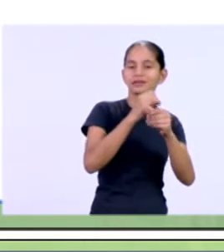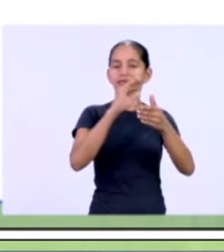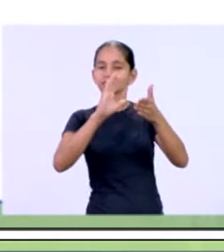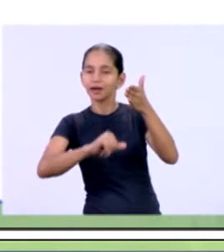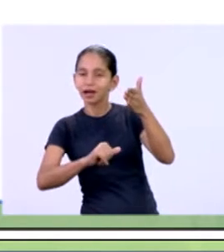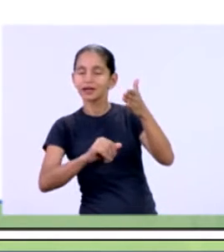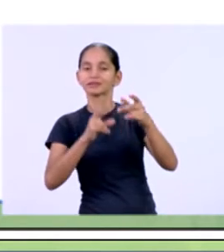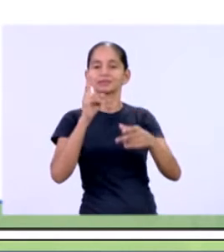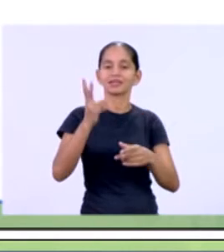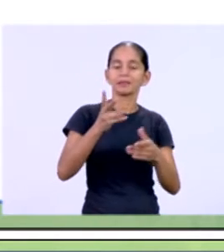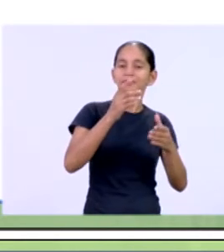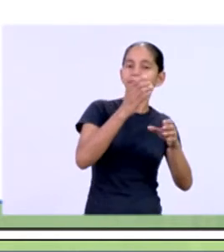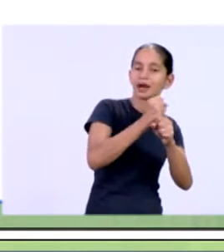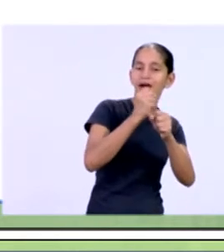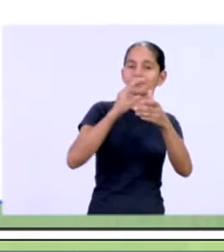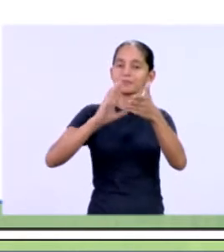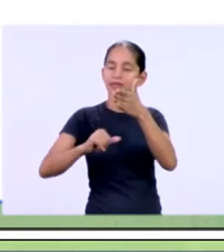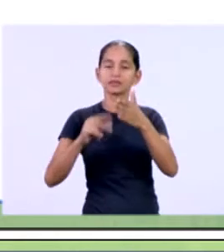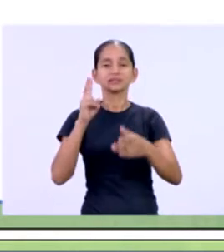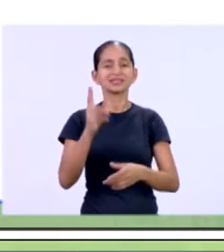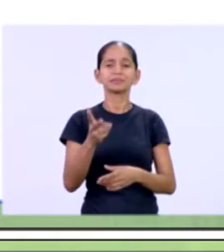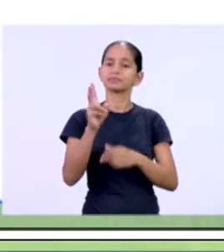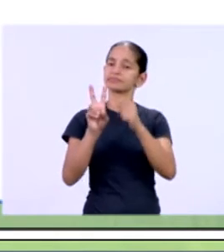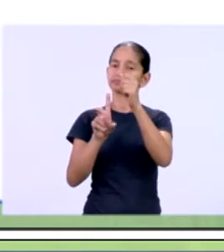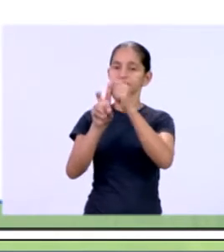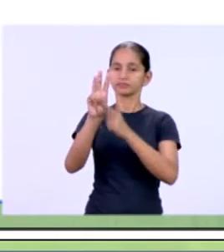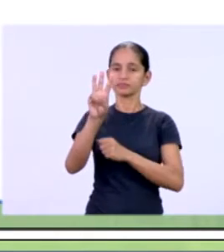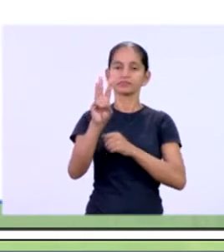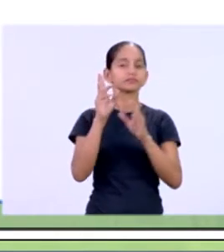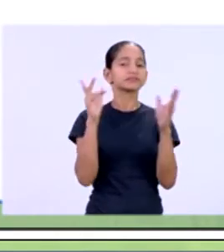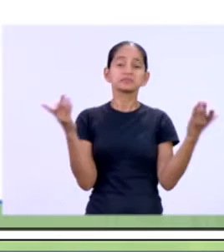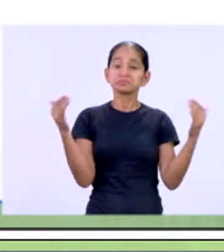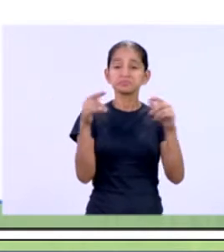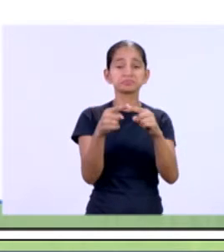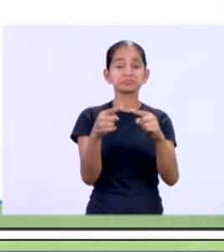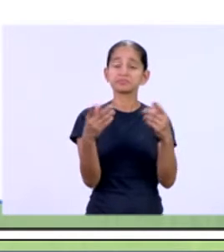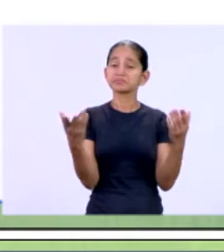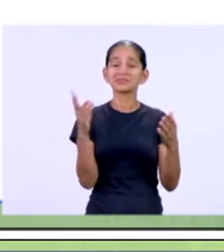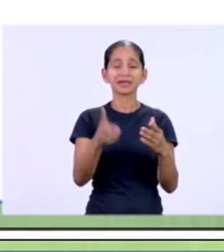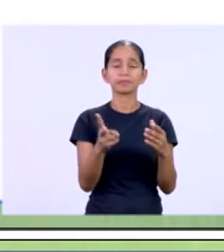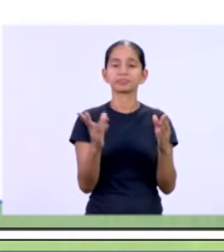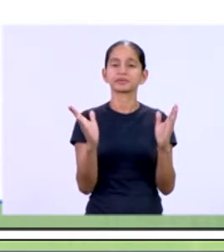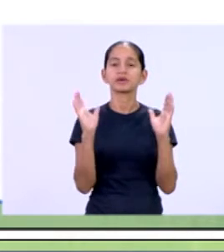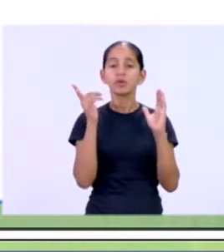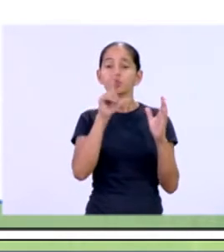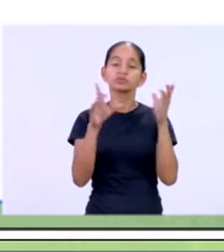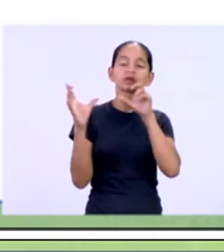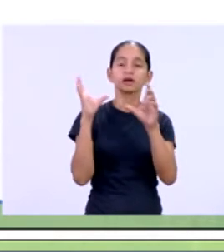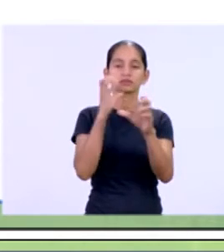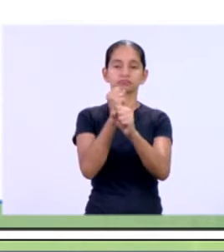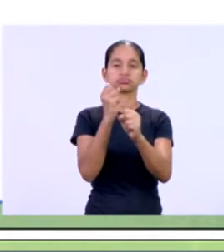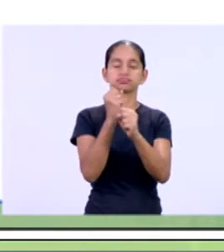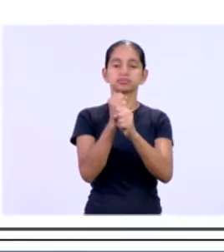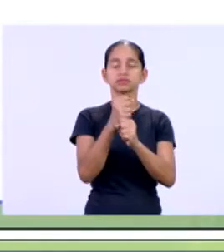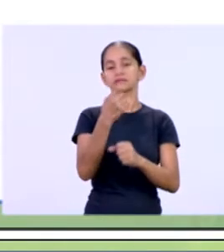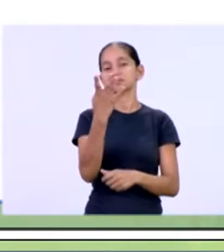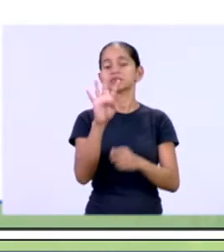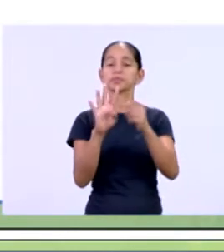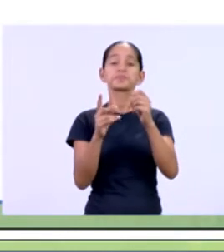3 de 2003, menos o 3 de 2012, eu chego na receita bruta acumulada do mês